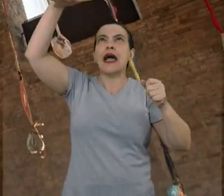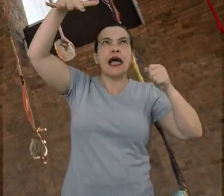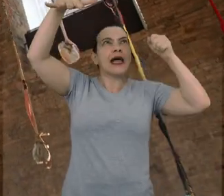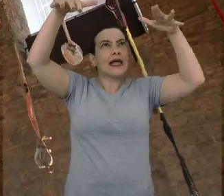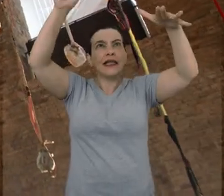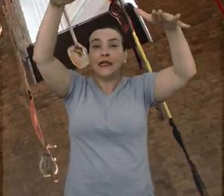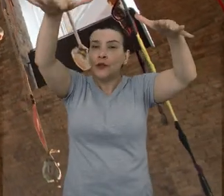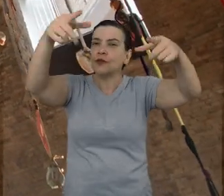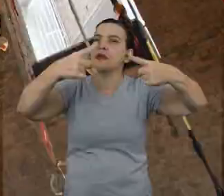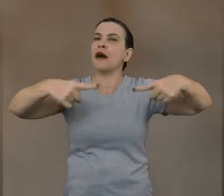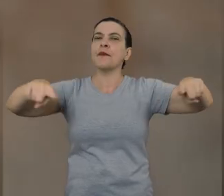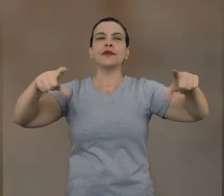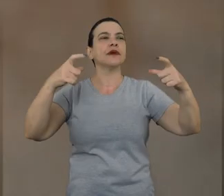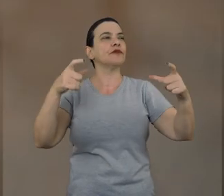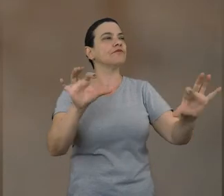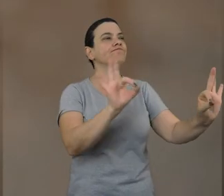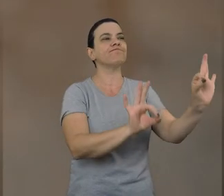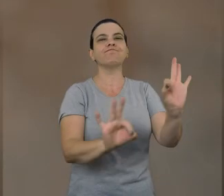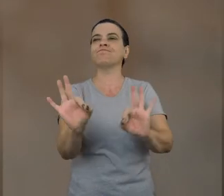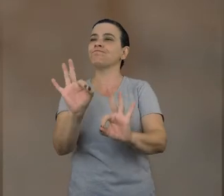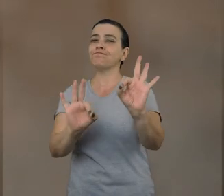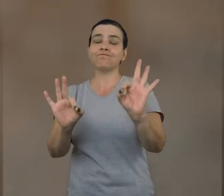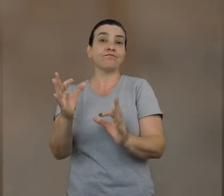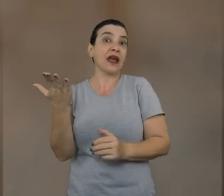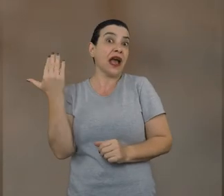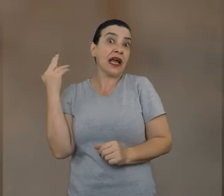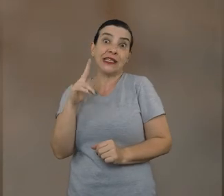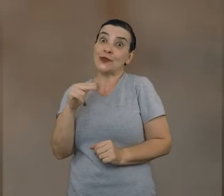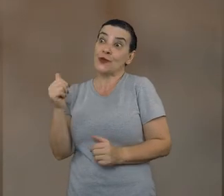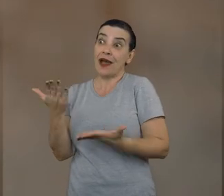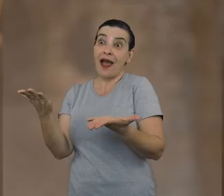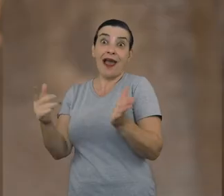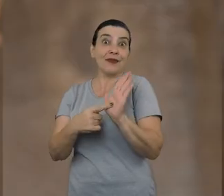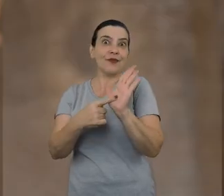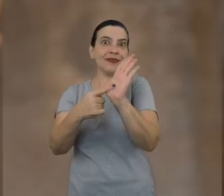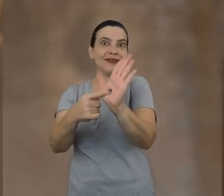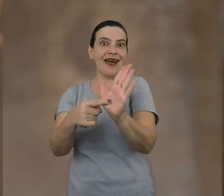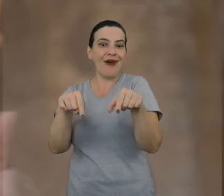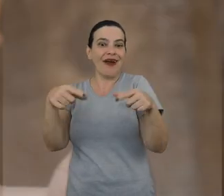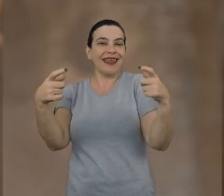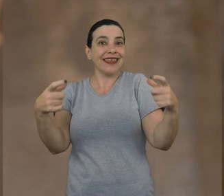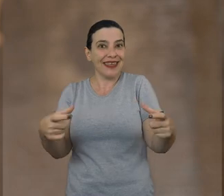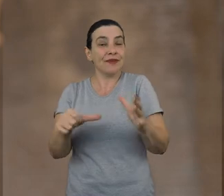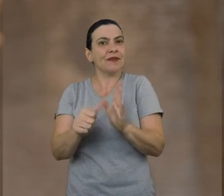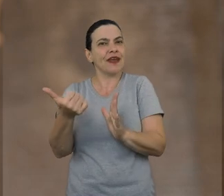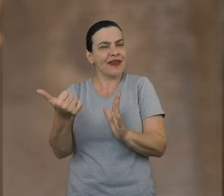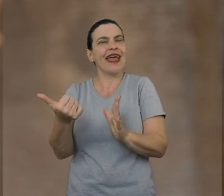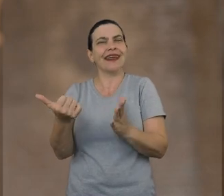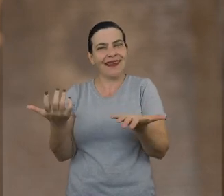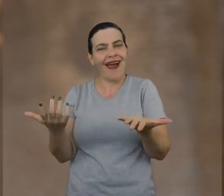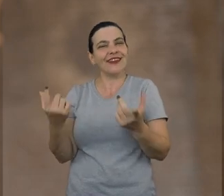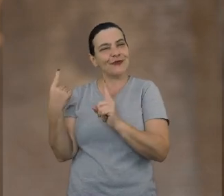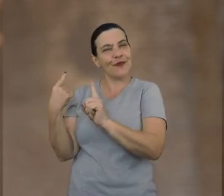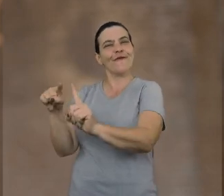E a gente, como ela nunca tinha feito isso, a gente entendeu que seria uma oportunidade de provocar a artista ir um pouco além do que ela já